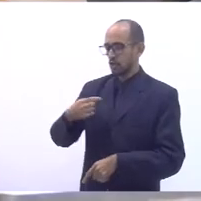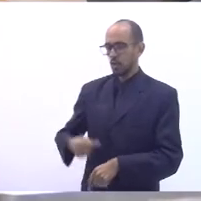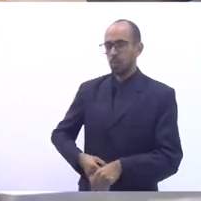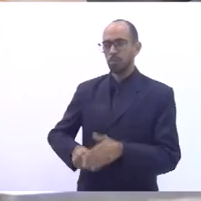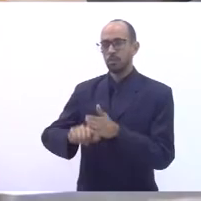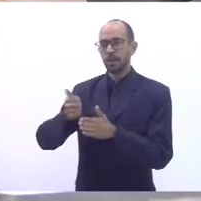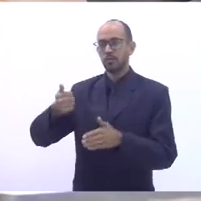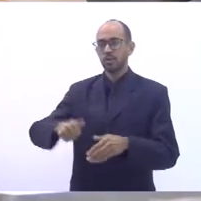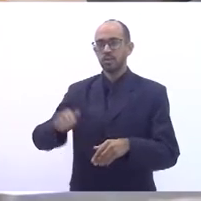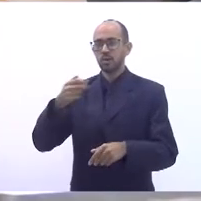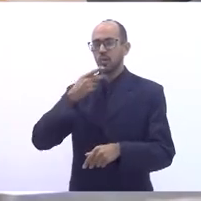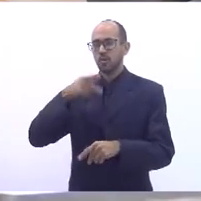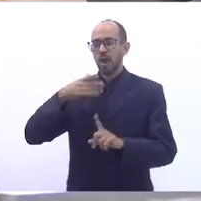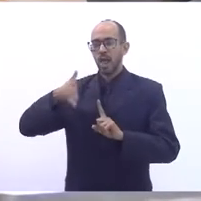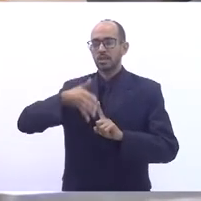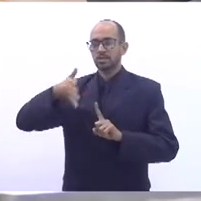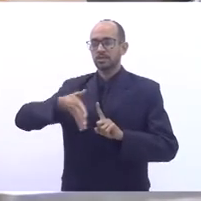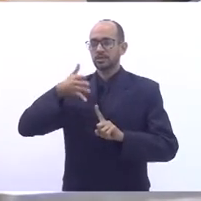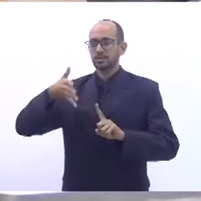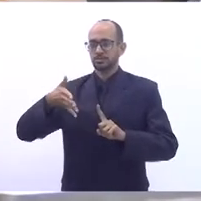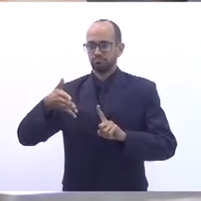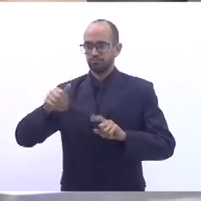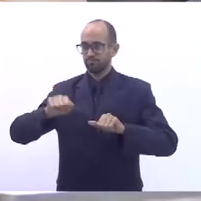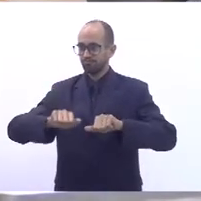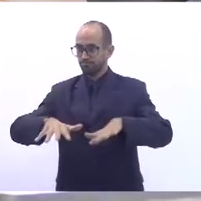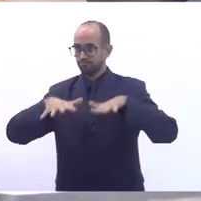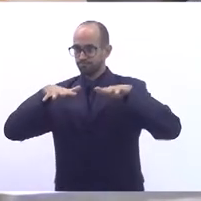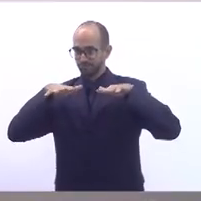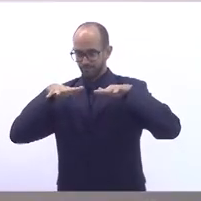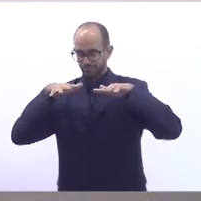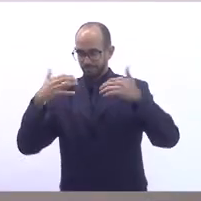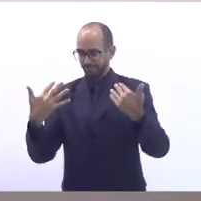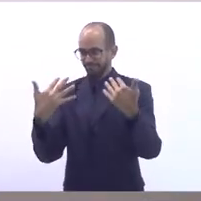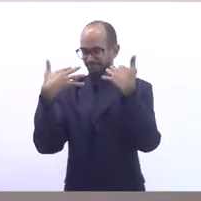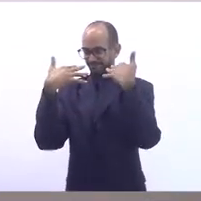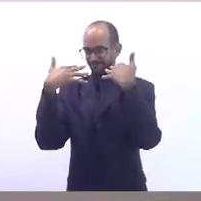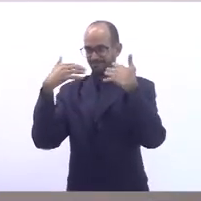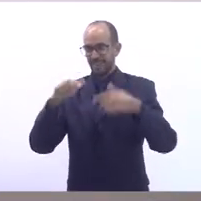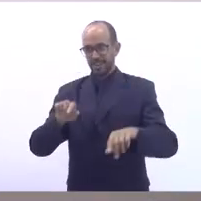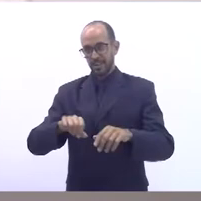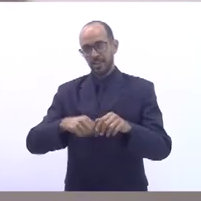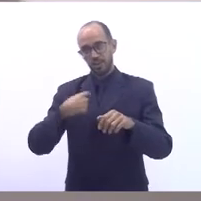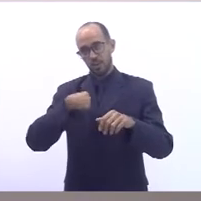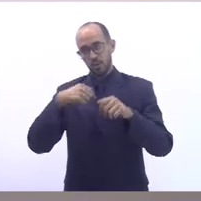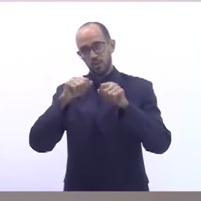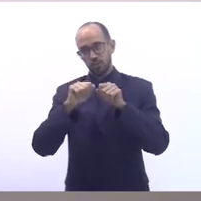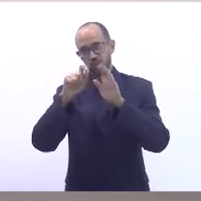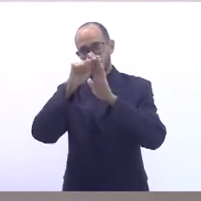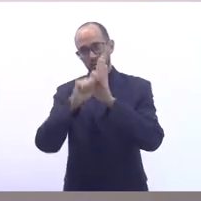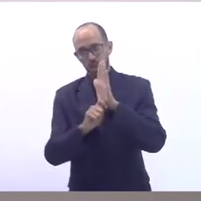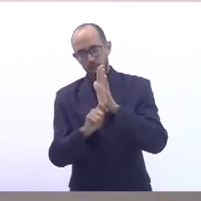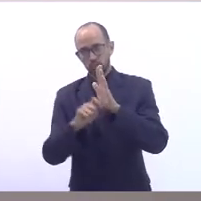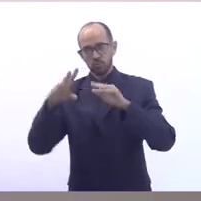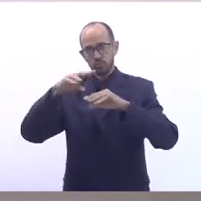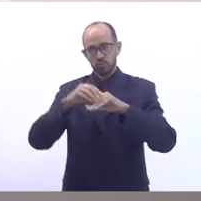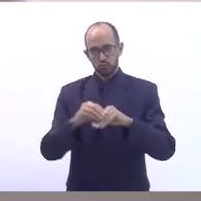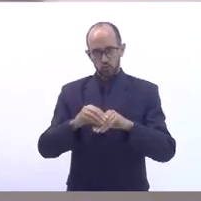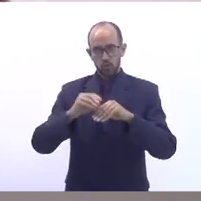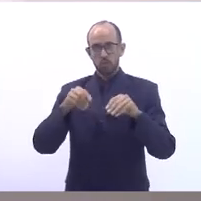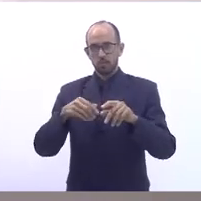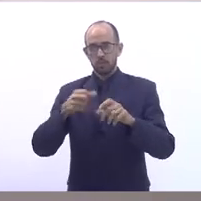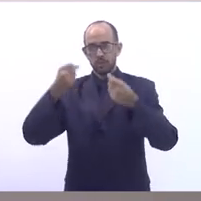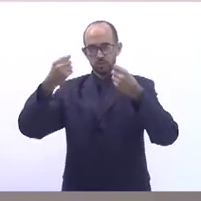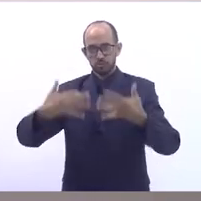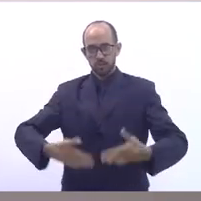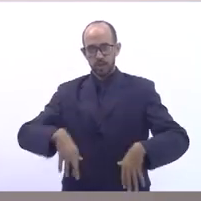primeira vez que eu falo no espaço assim né institucional é eu fiz um texto né para poder sintetizar tudo aquilo que eu quero falar para vocês